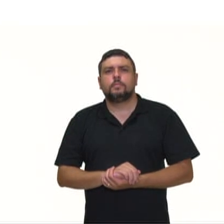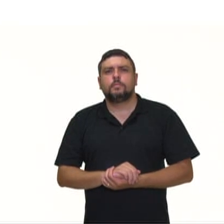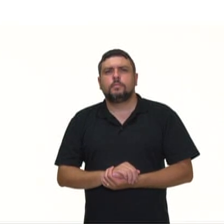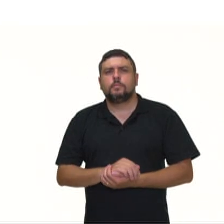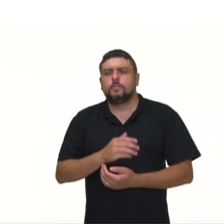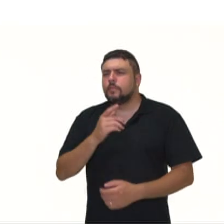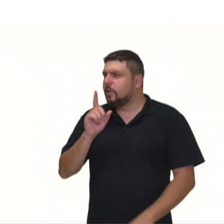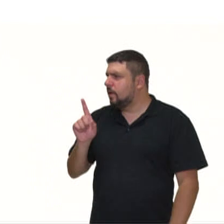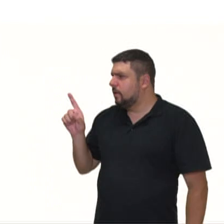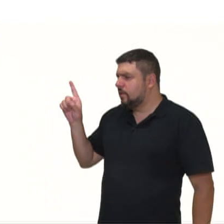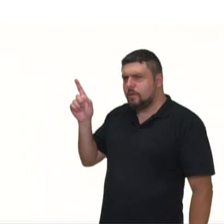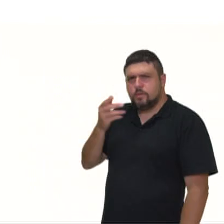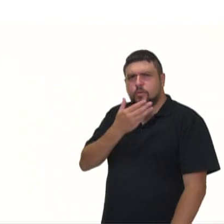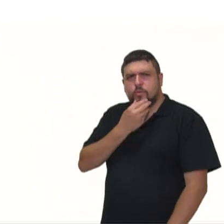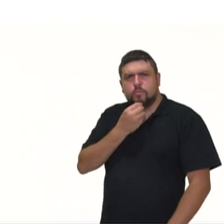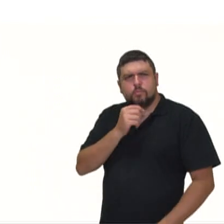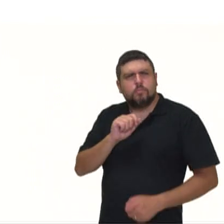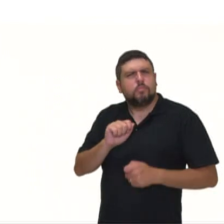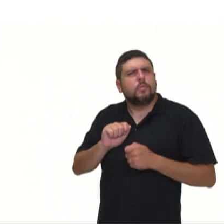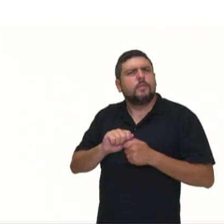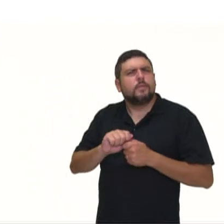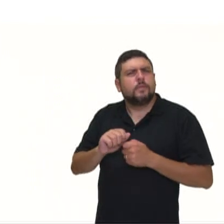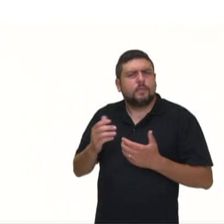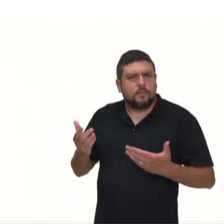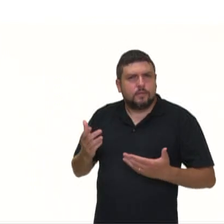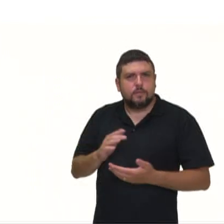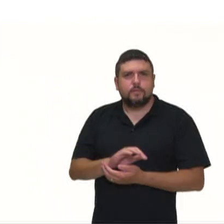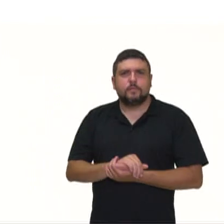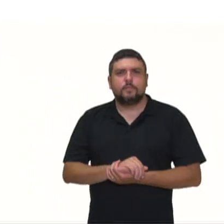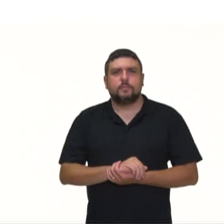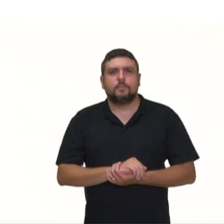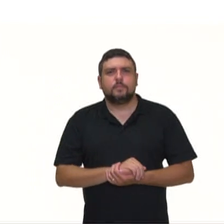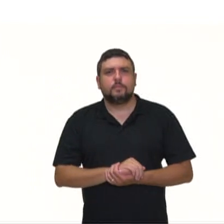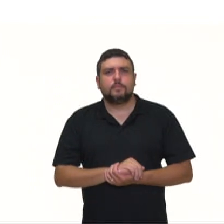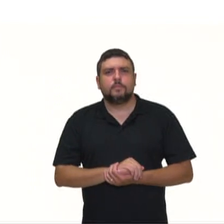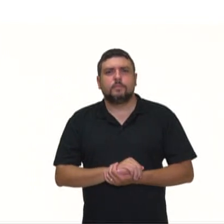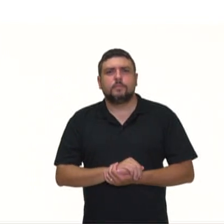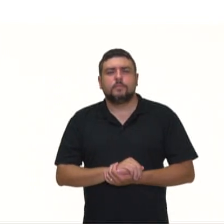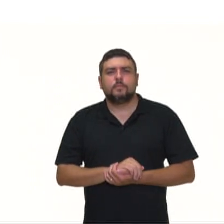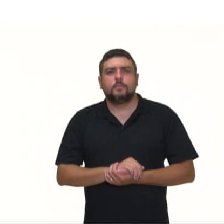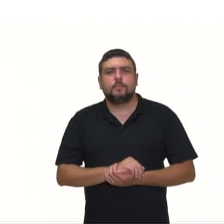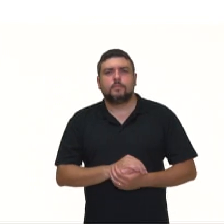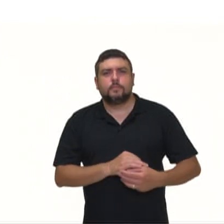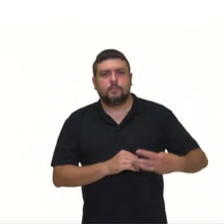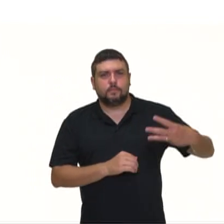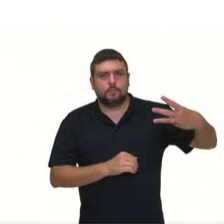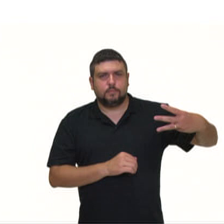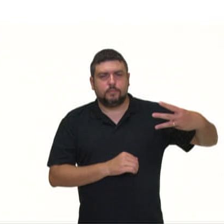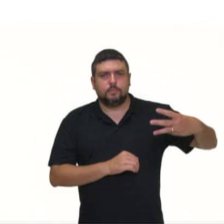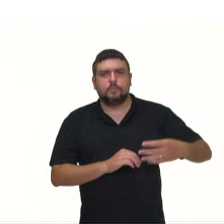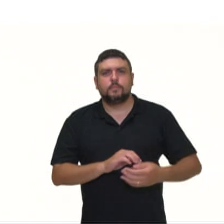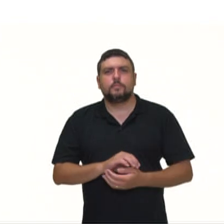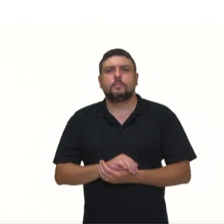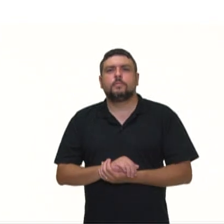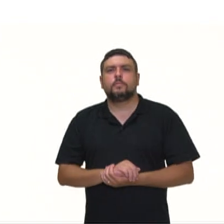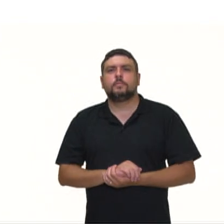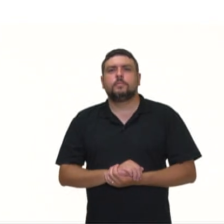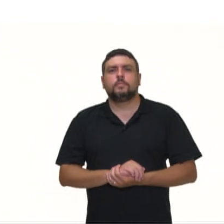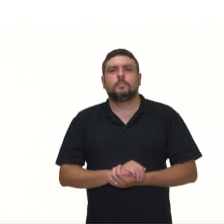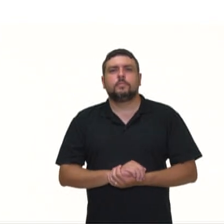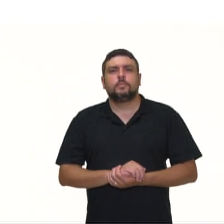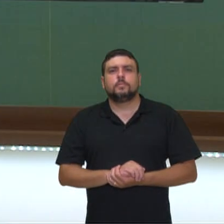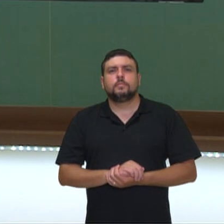Qual é o trabalho? Qual é o emprego dele? 3. Where can a fisherman's float be